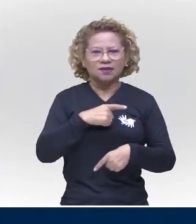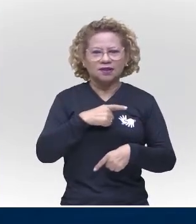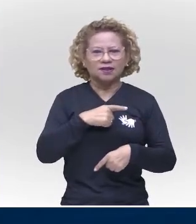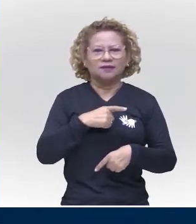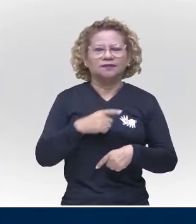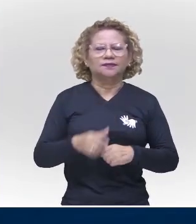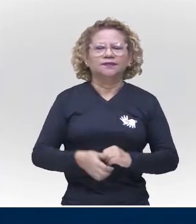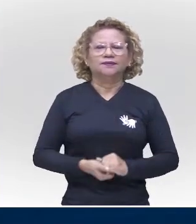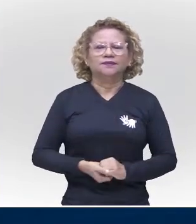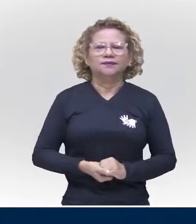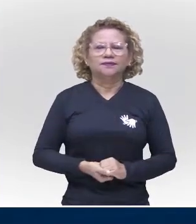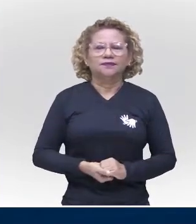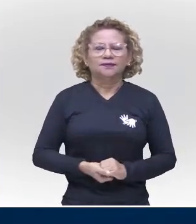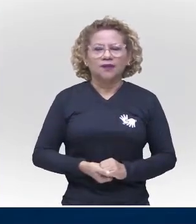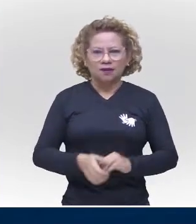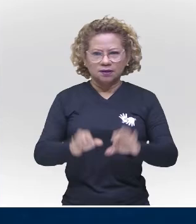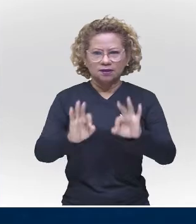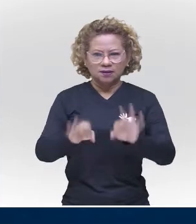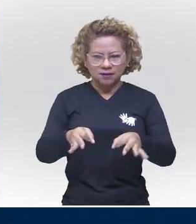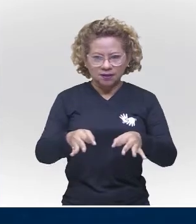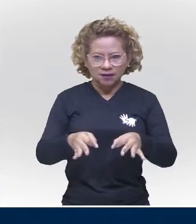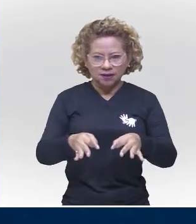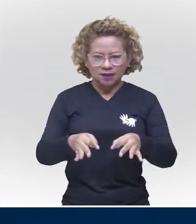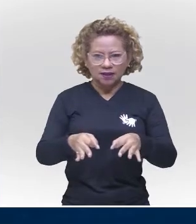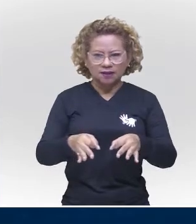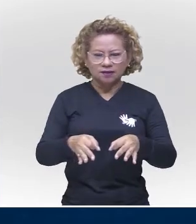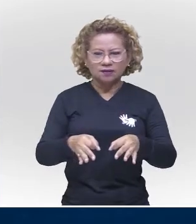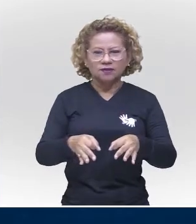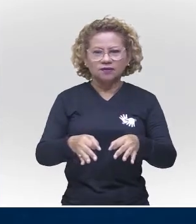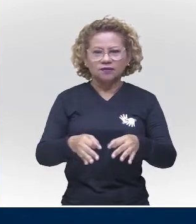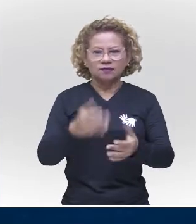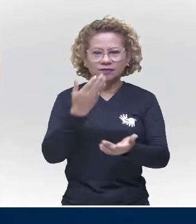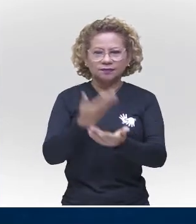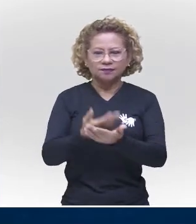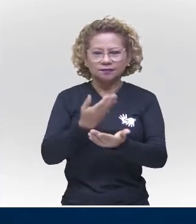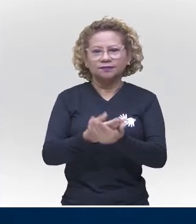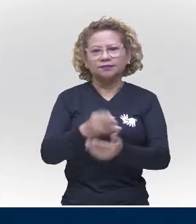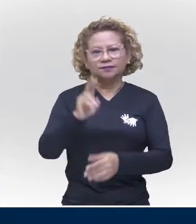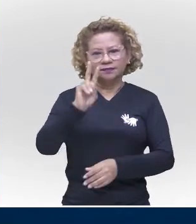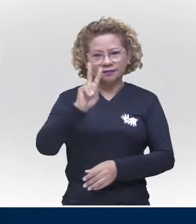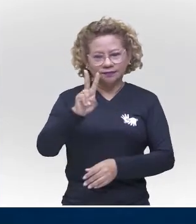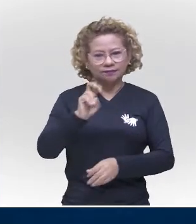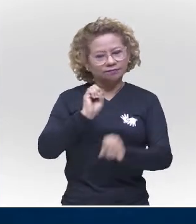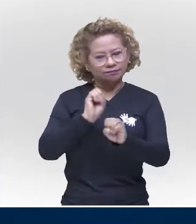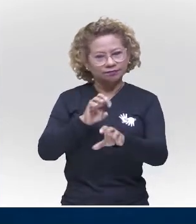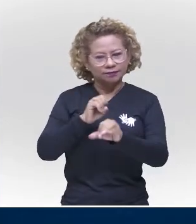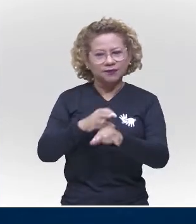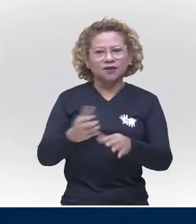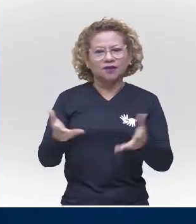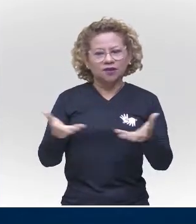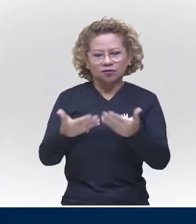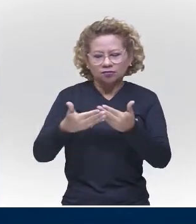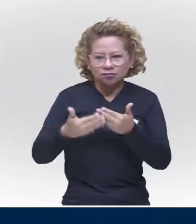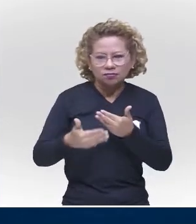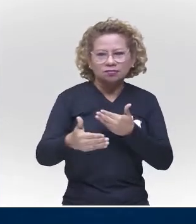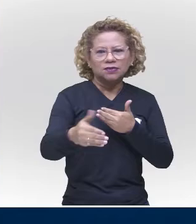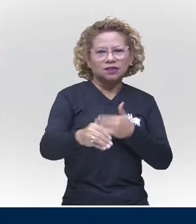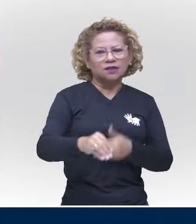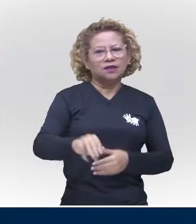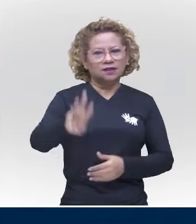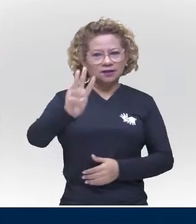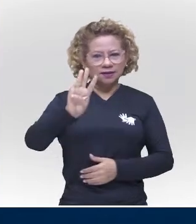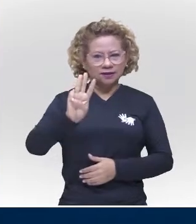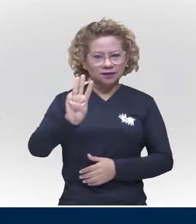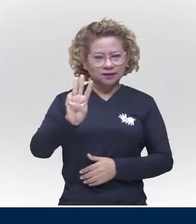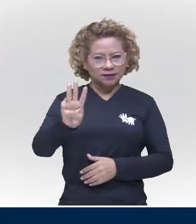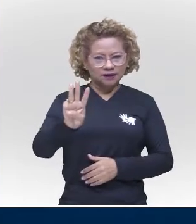cultura, certo? Então, a segunda unidade foi dedicada às lutas. E a terceira unidade, agora, nós iremos falar sobre